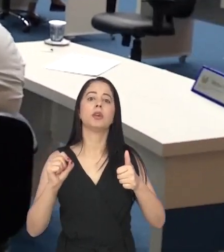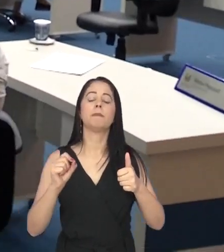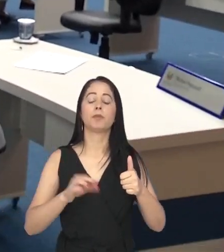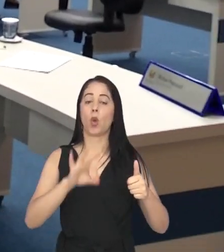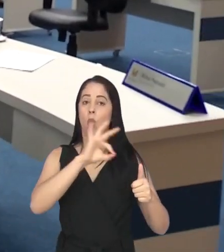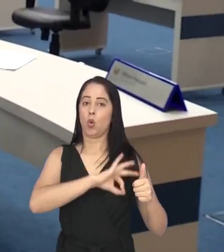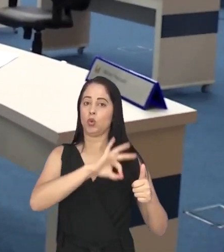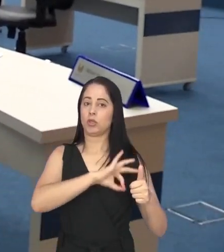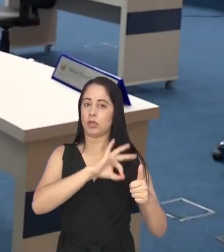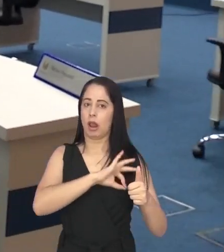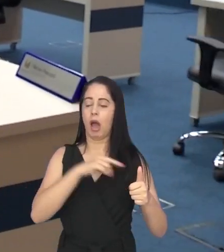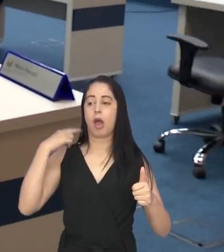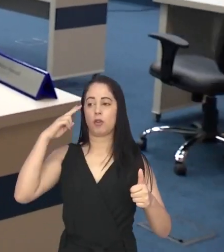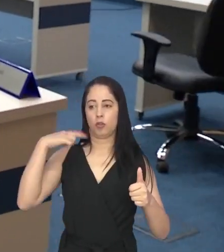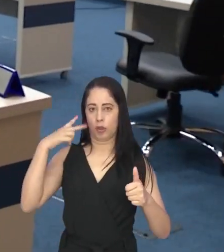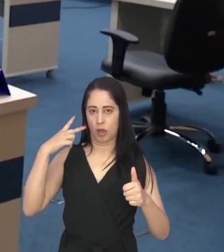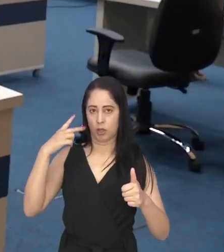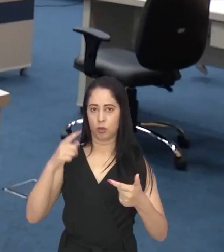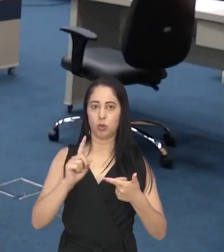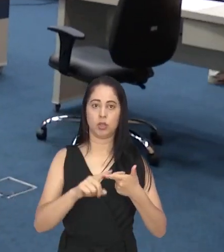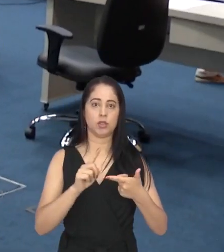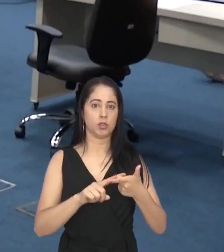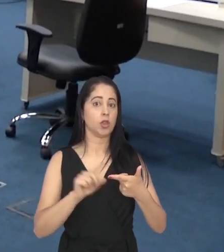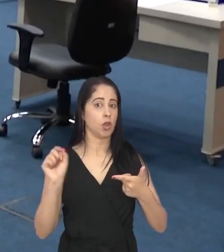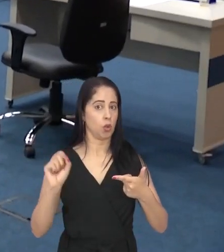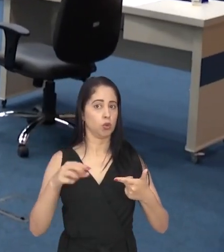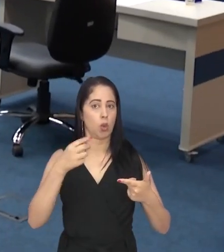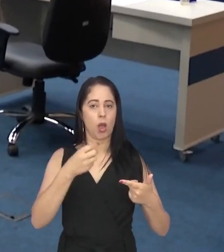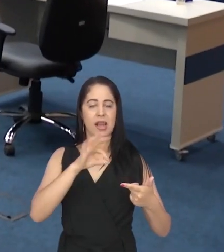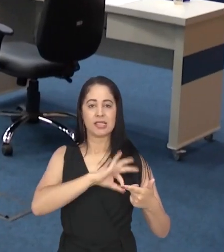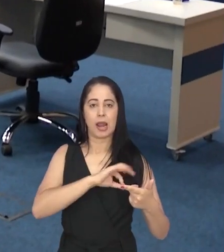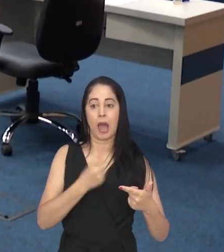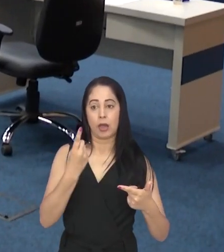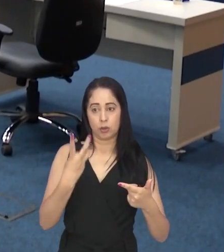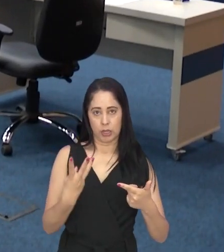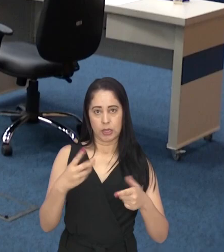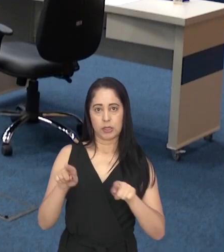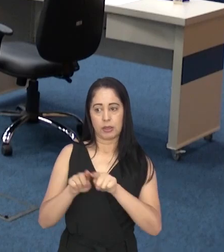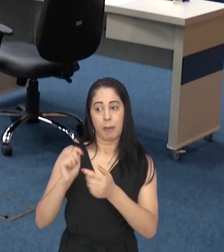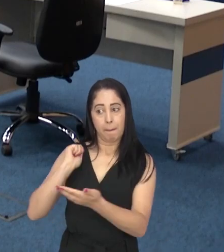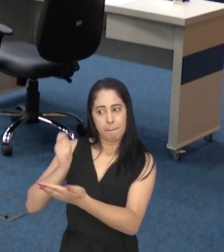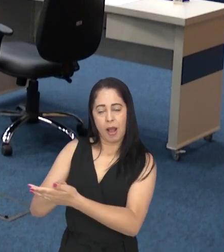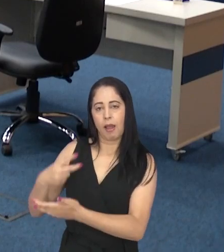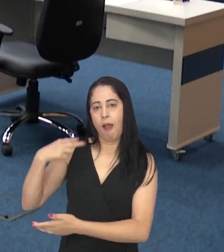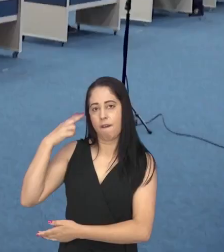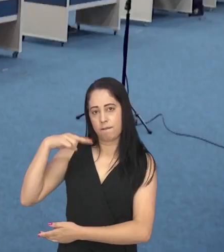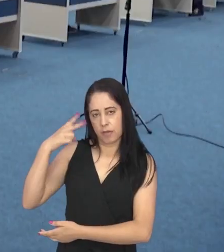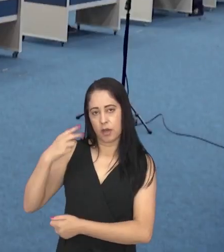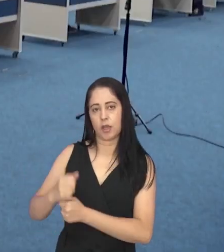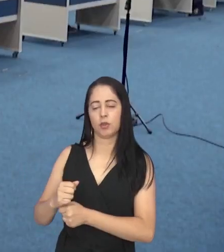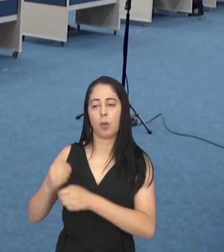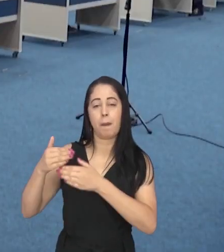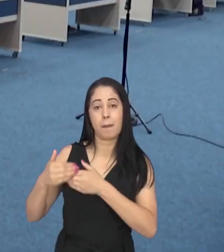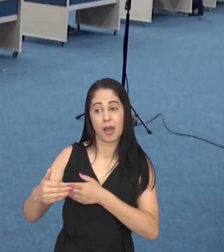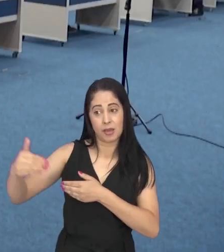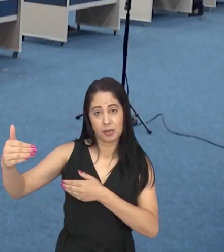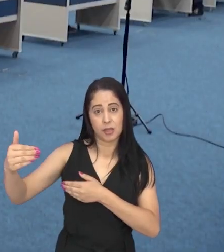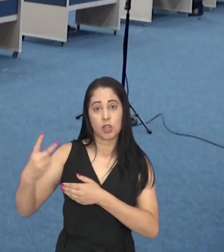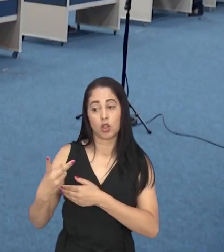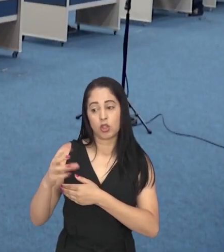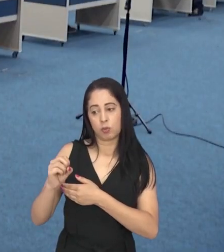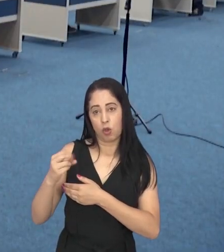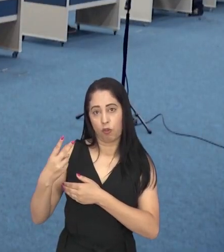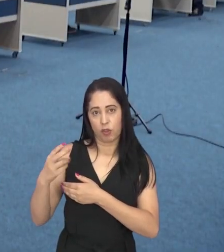fixa o subsídio mensal dos vereadores e o outro institui o pagamento do 13º aos parlamentares, ambos a contar